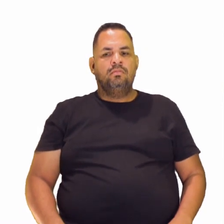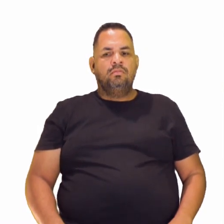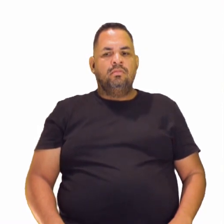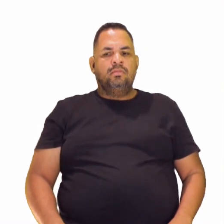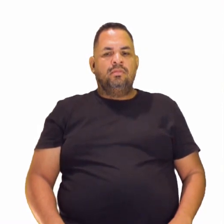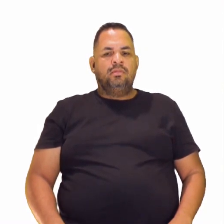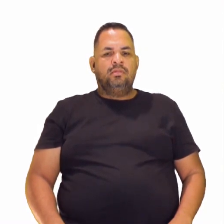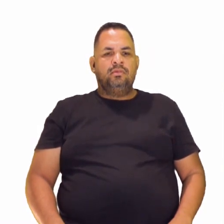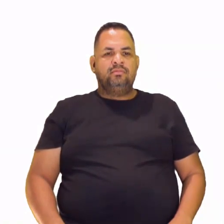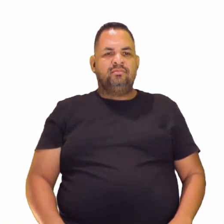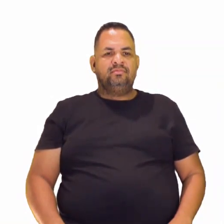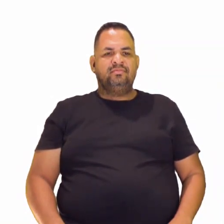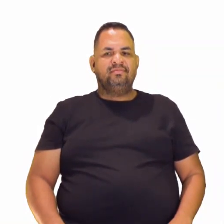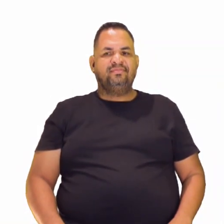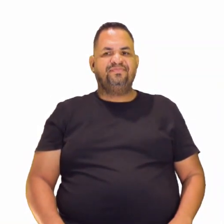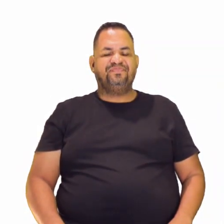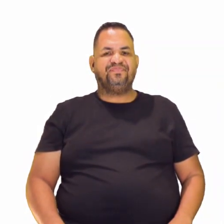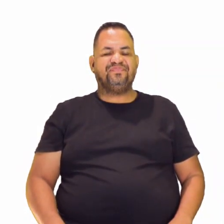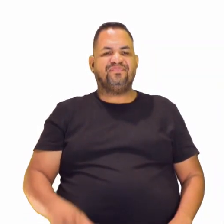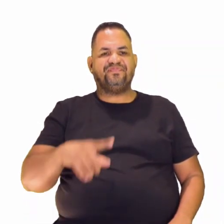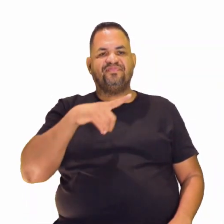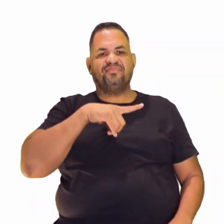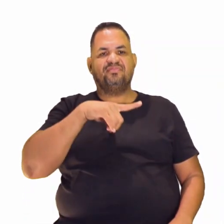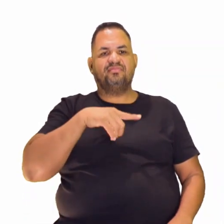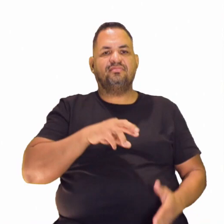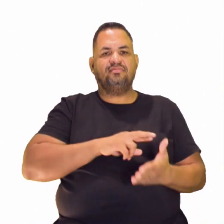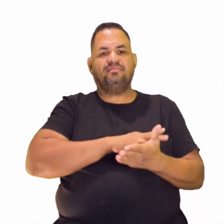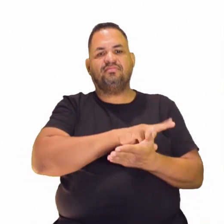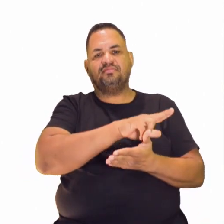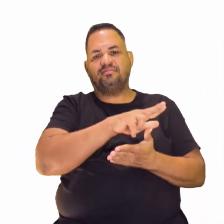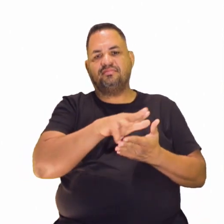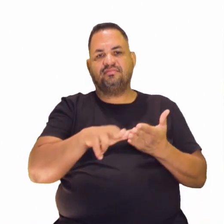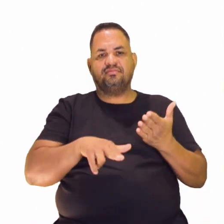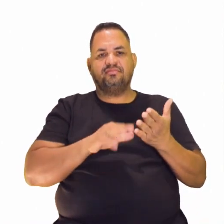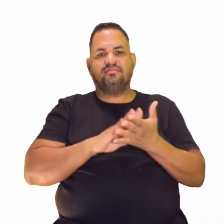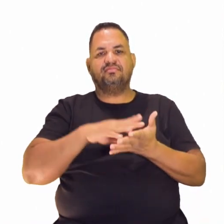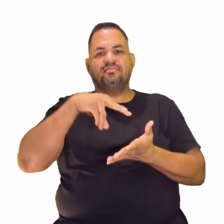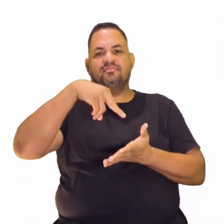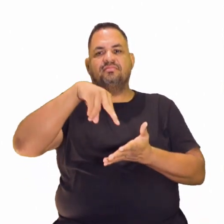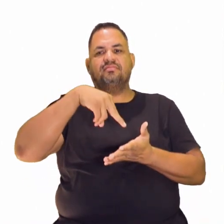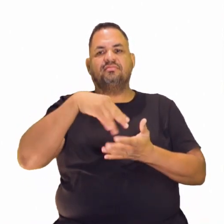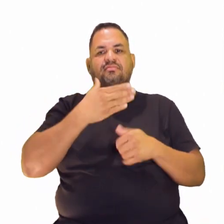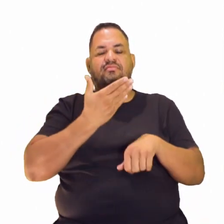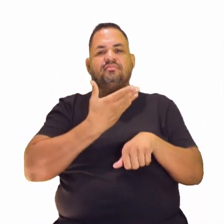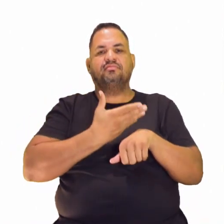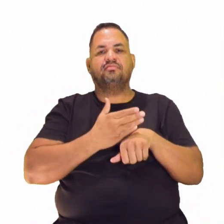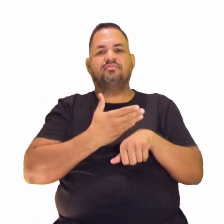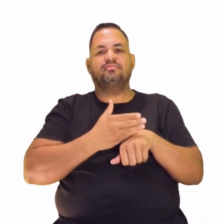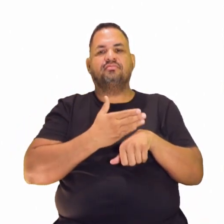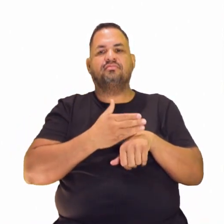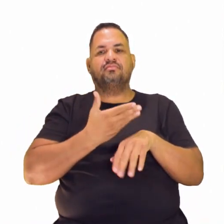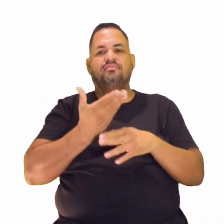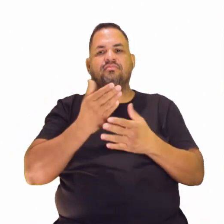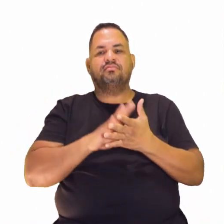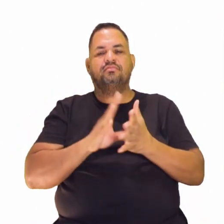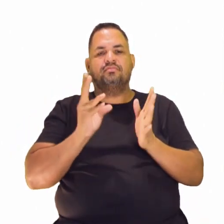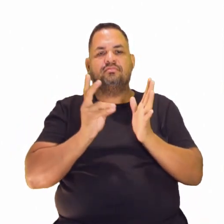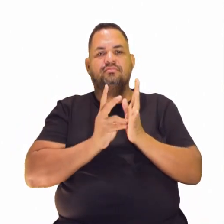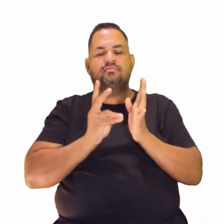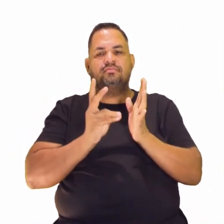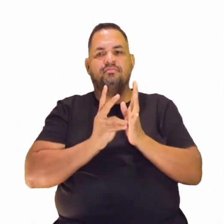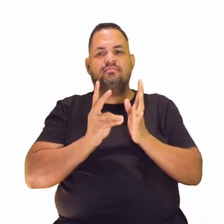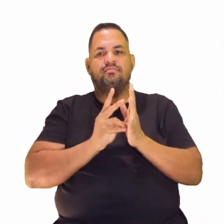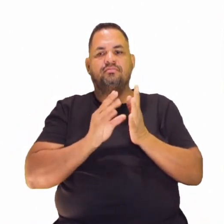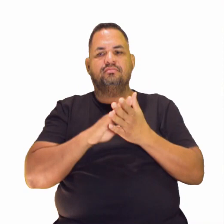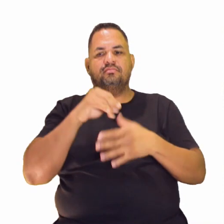Viu? Então, existem também diversas danças praticadas